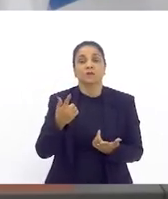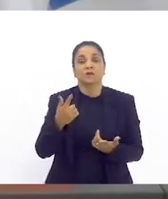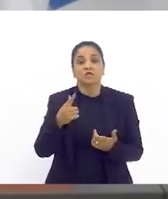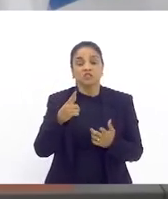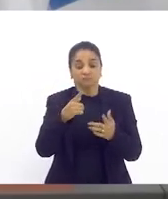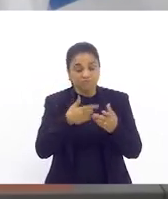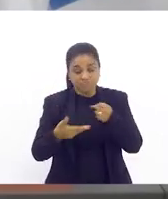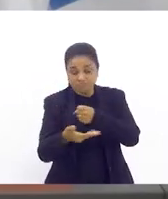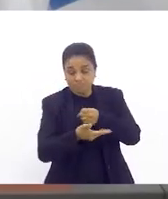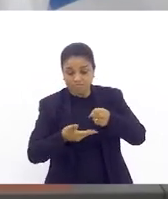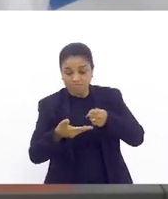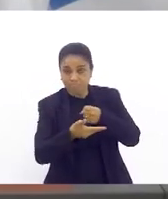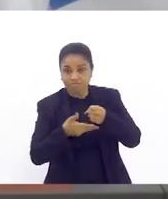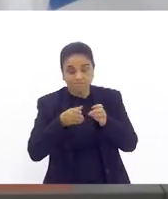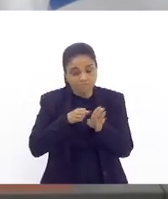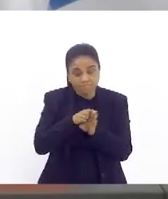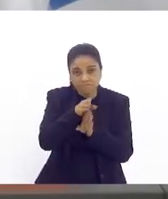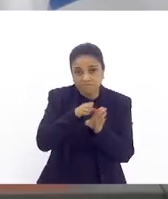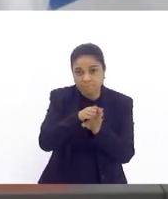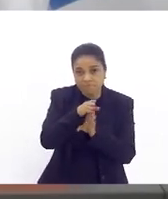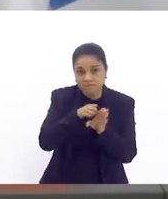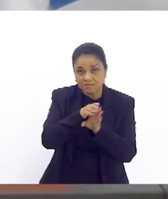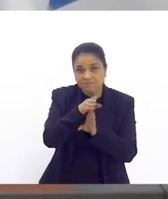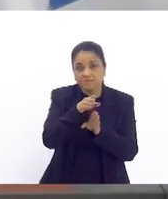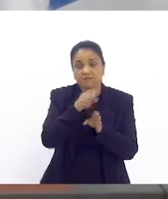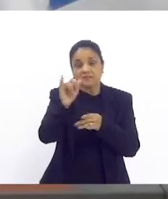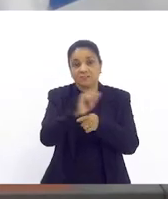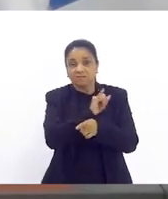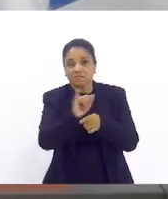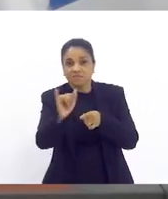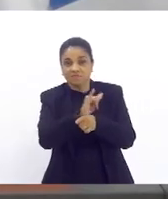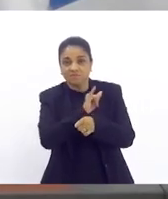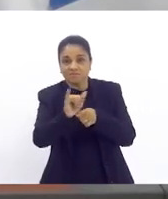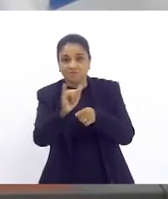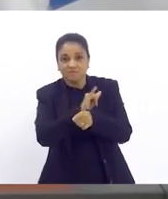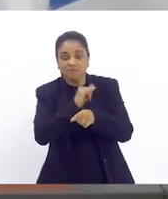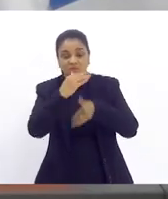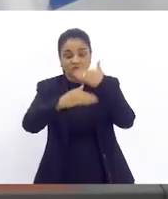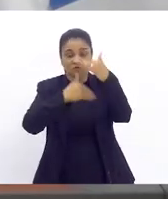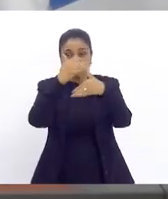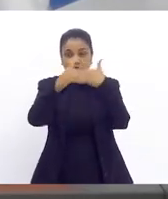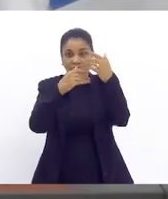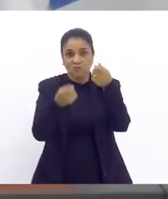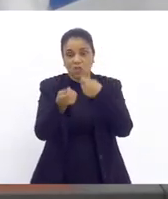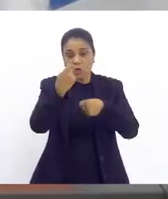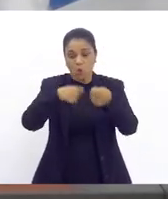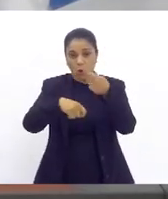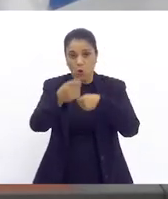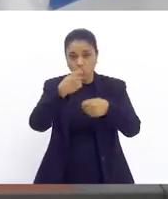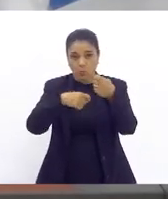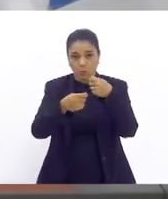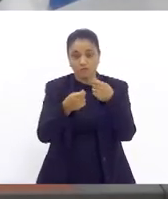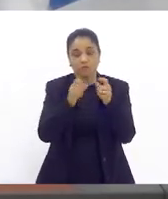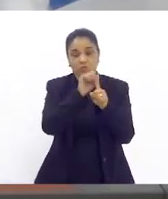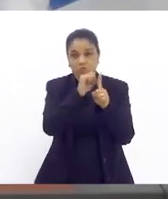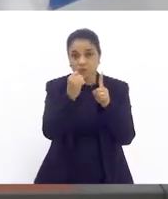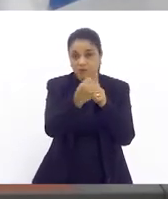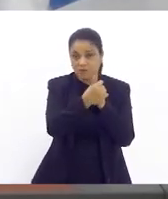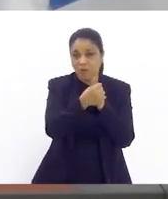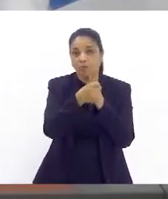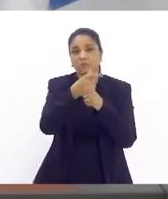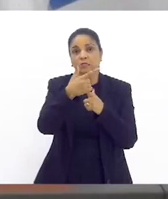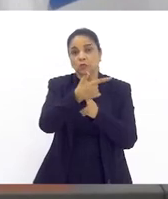estratégico de desenvolvimento econômico e social para ser feito em 2023 e fez